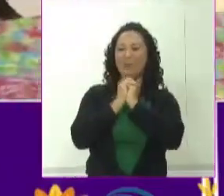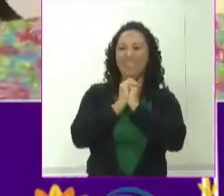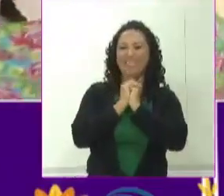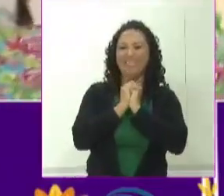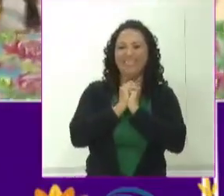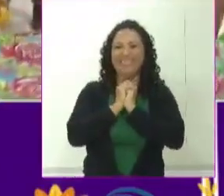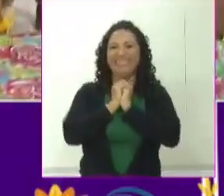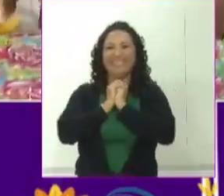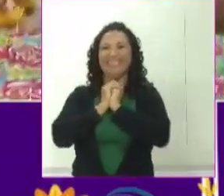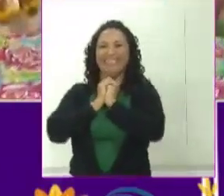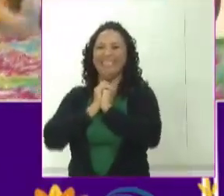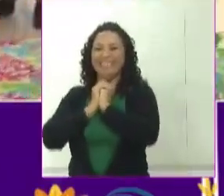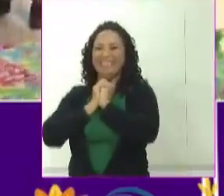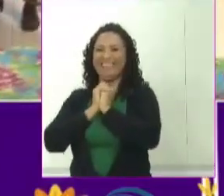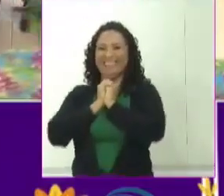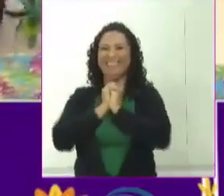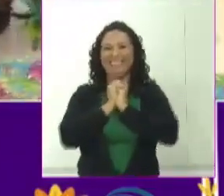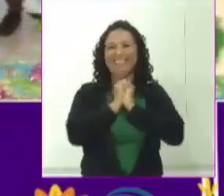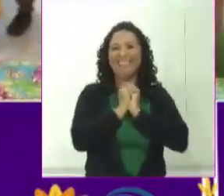Amém!